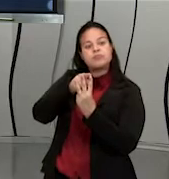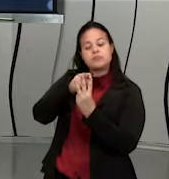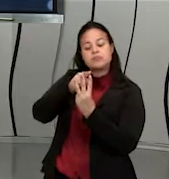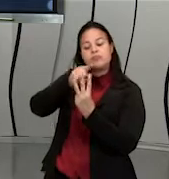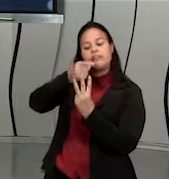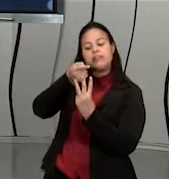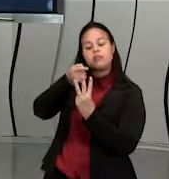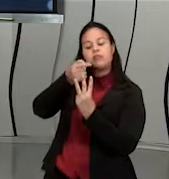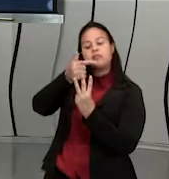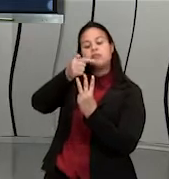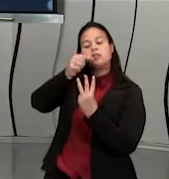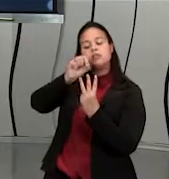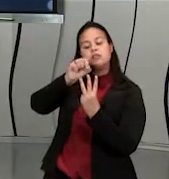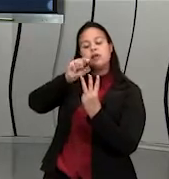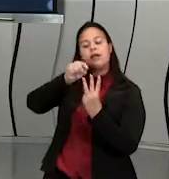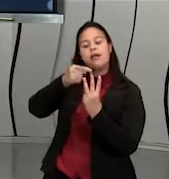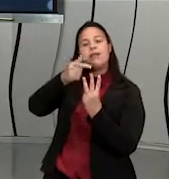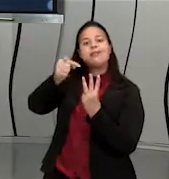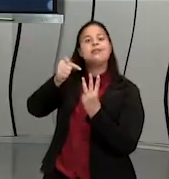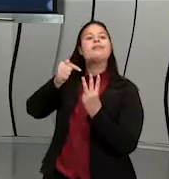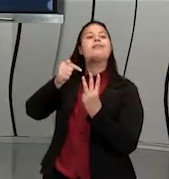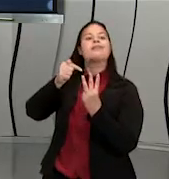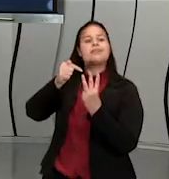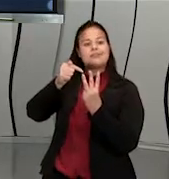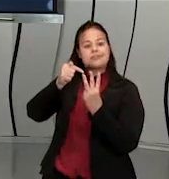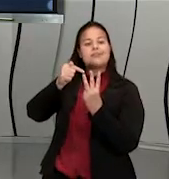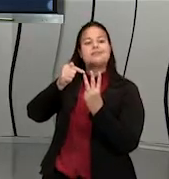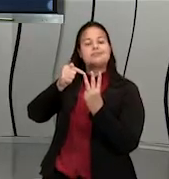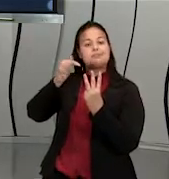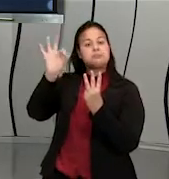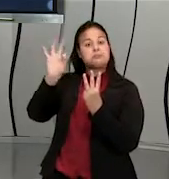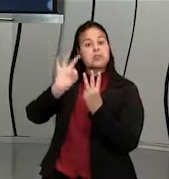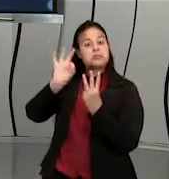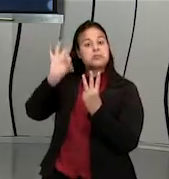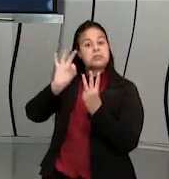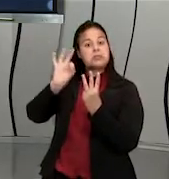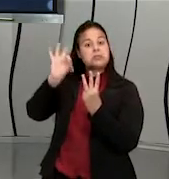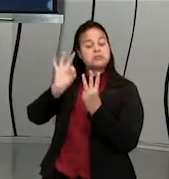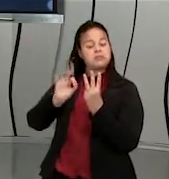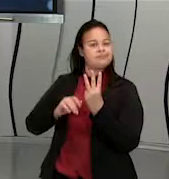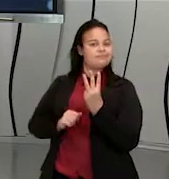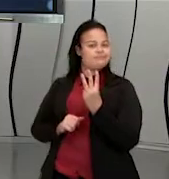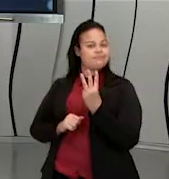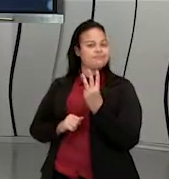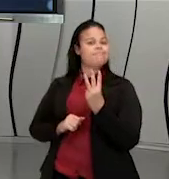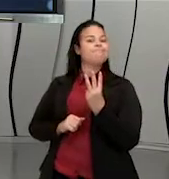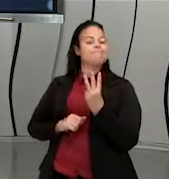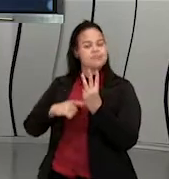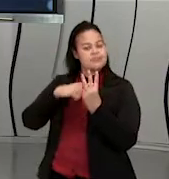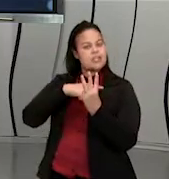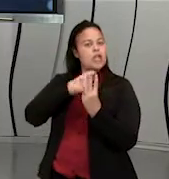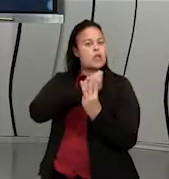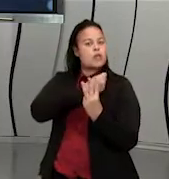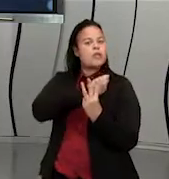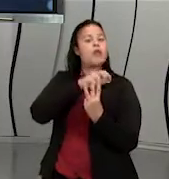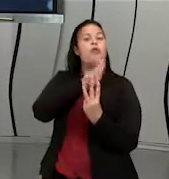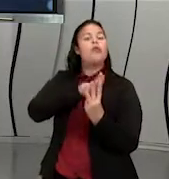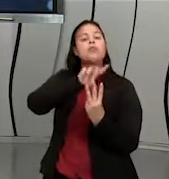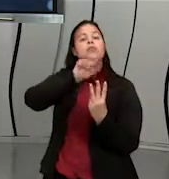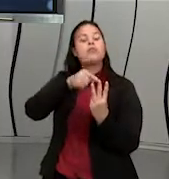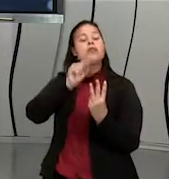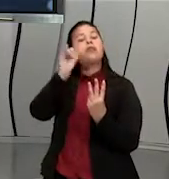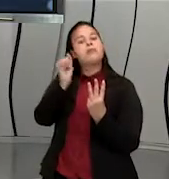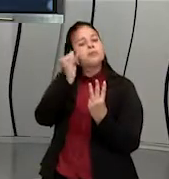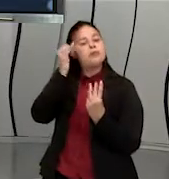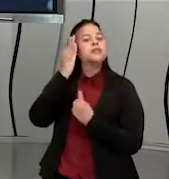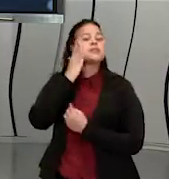70,7. Então é 70,7%. Porque quando você faz a conta, vai te dar um número com vírgula. Então é importante